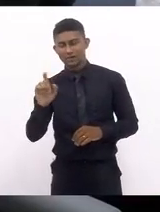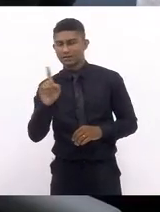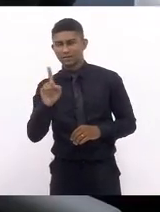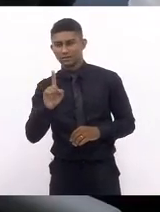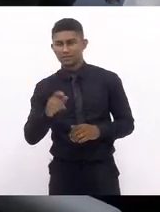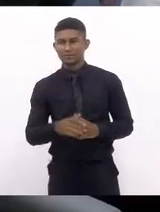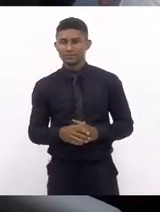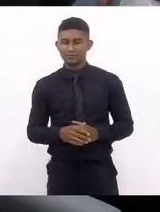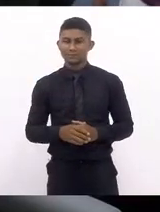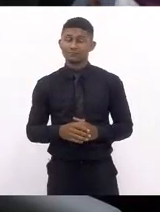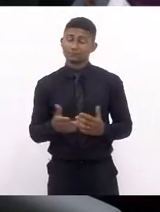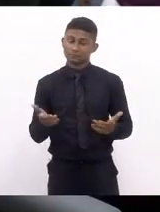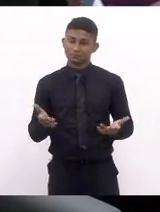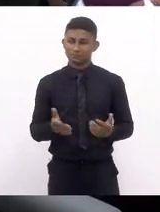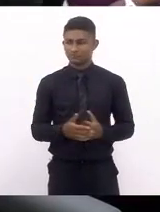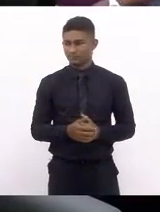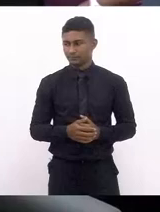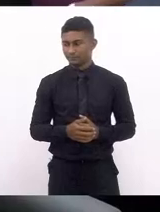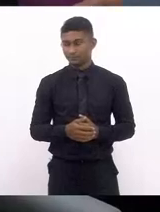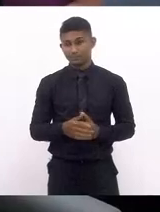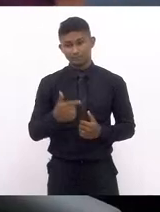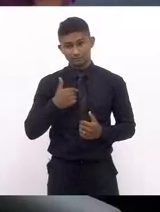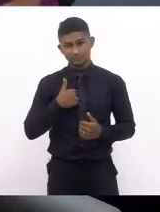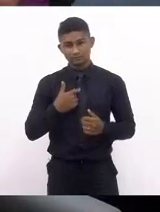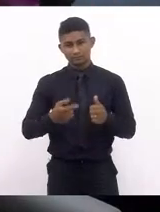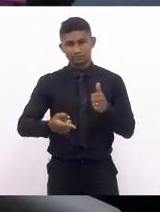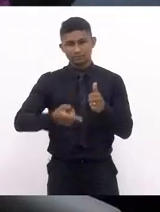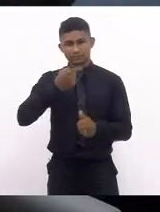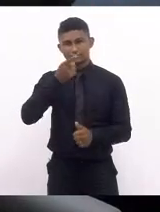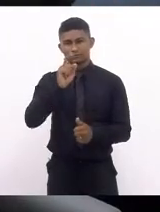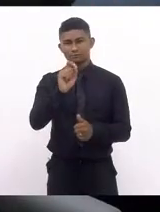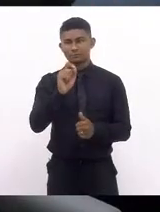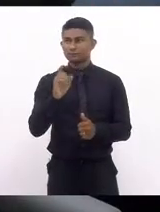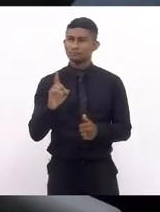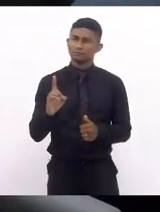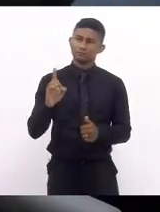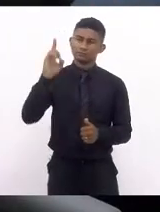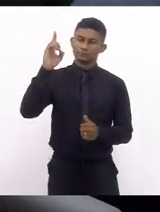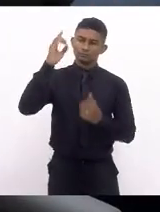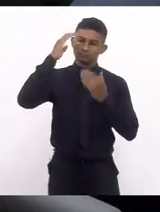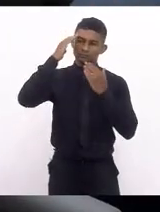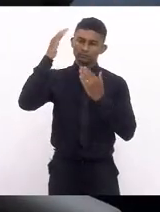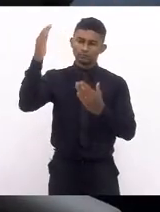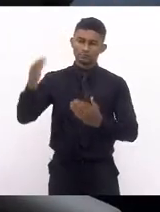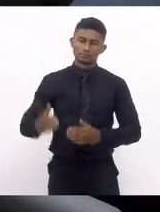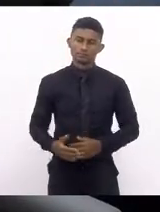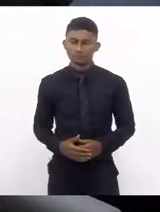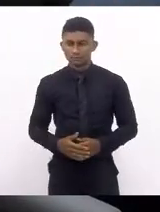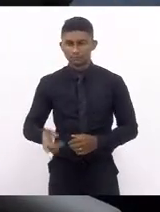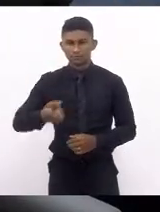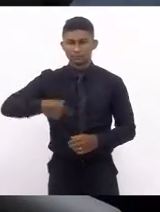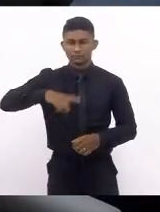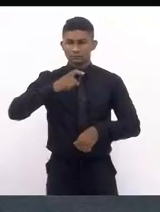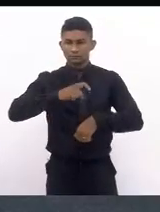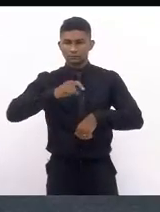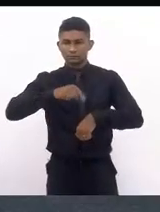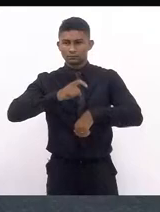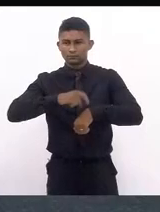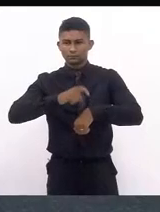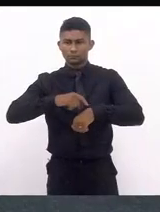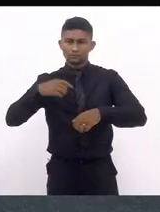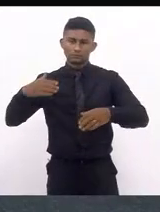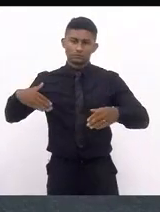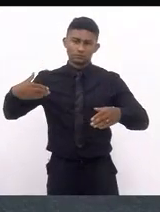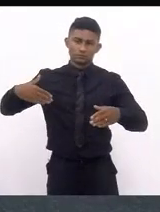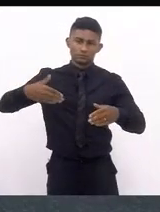na baixada eu quero primeiramente agradecer a Deus que nós estamos dando aqui esse